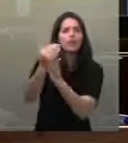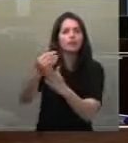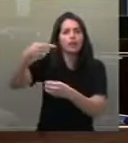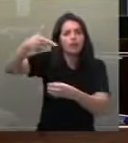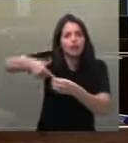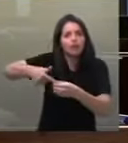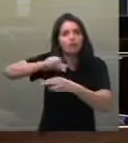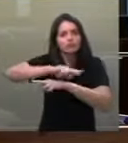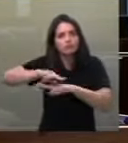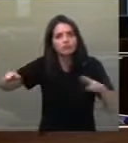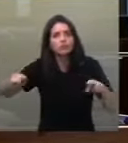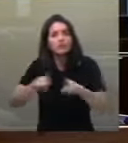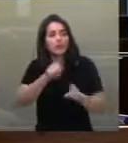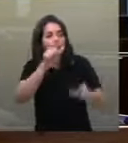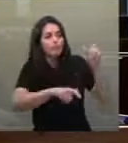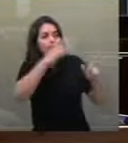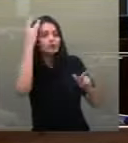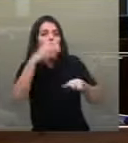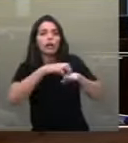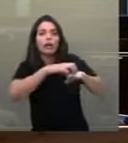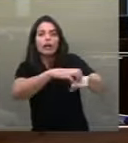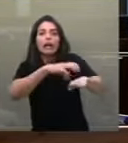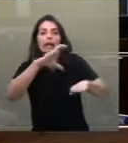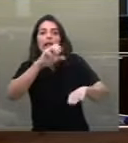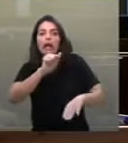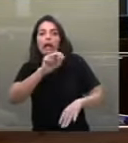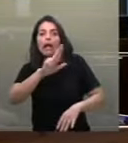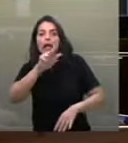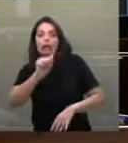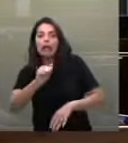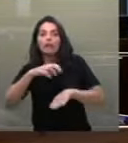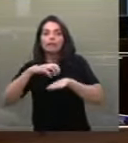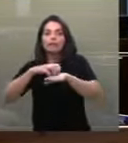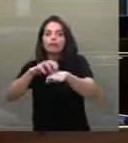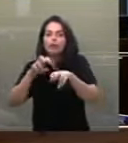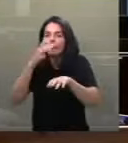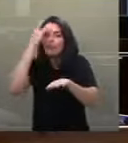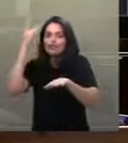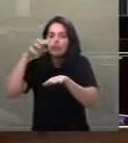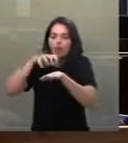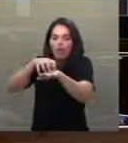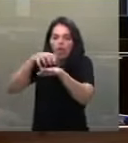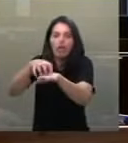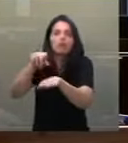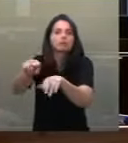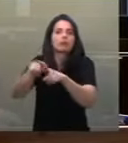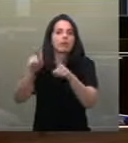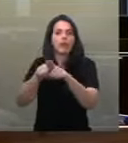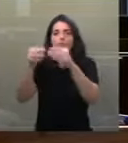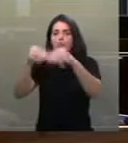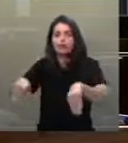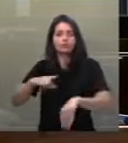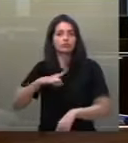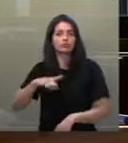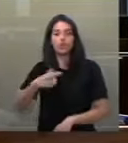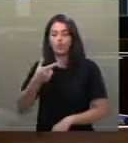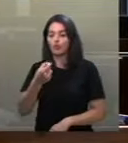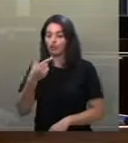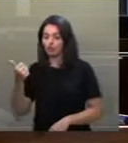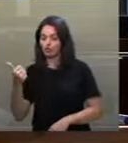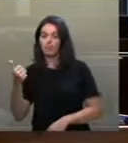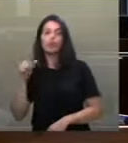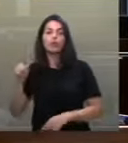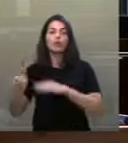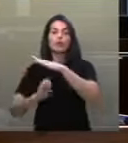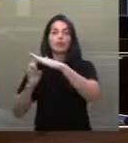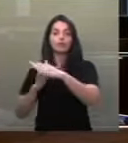dos trabalhadores autônomos de transporte de carga e de passageiros. Apenas em 21, a Petrobras aumentou 11 vezes